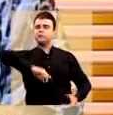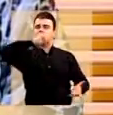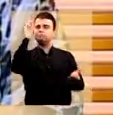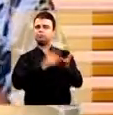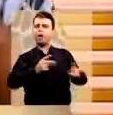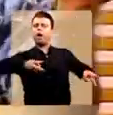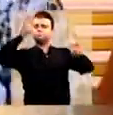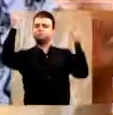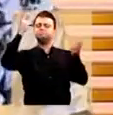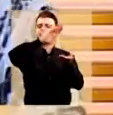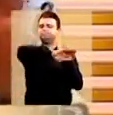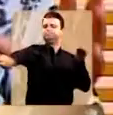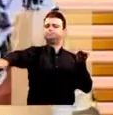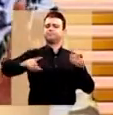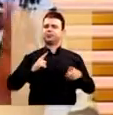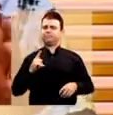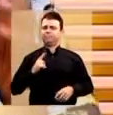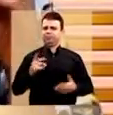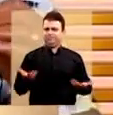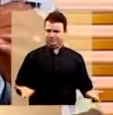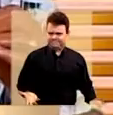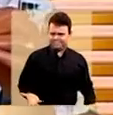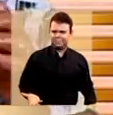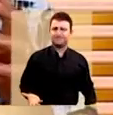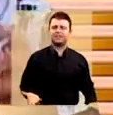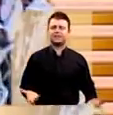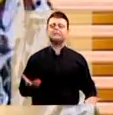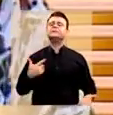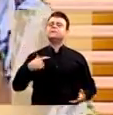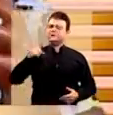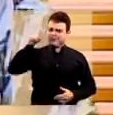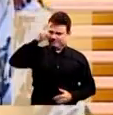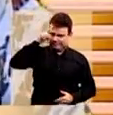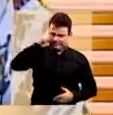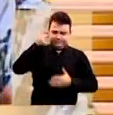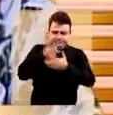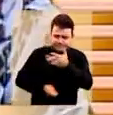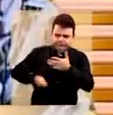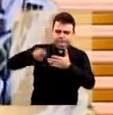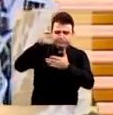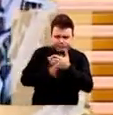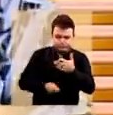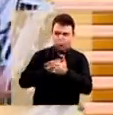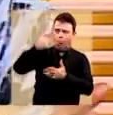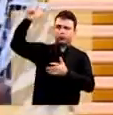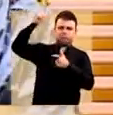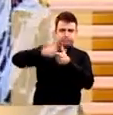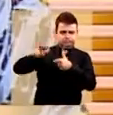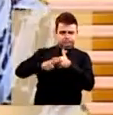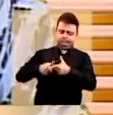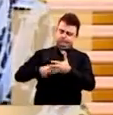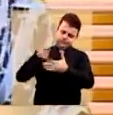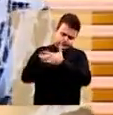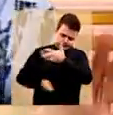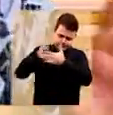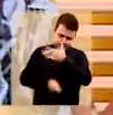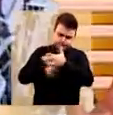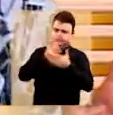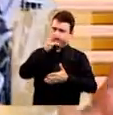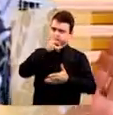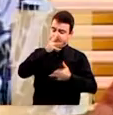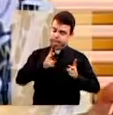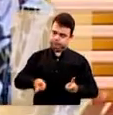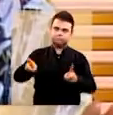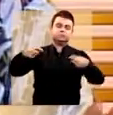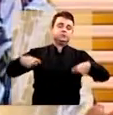é por um todo. Então, é muito difícil, você tem que ir matando o leão a dia, quando aparece a zanta, matar também.